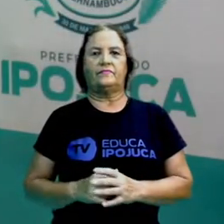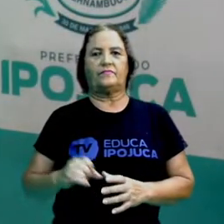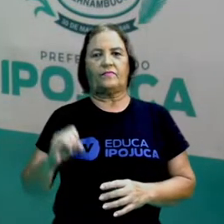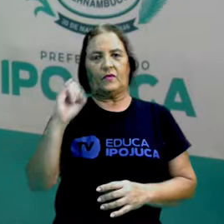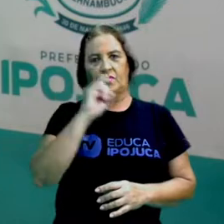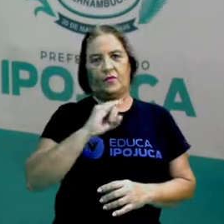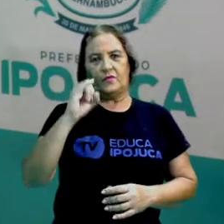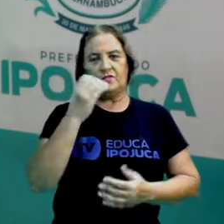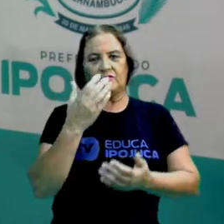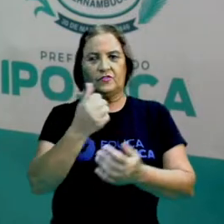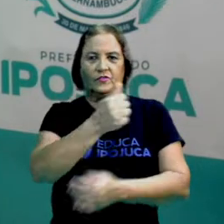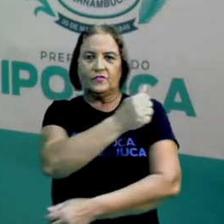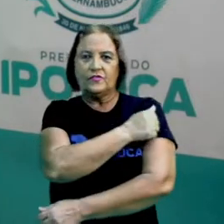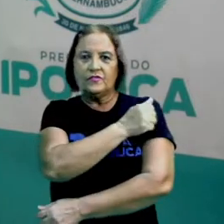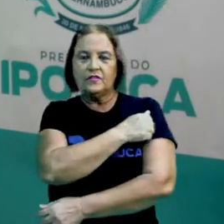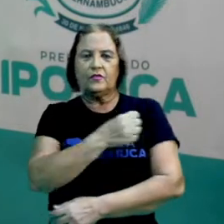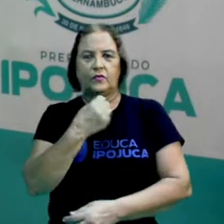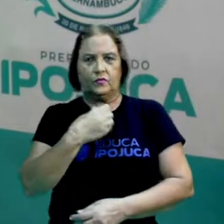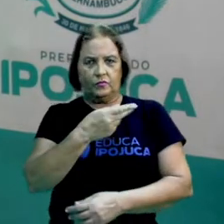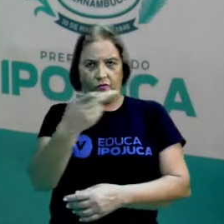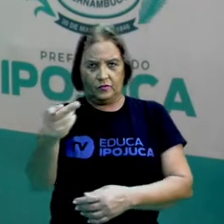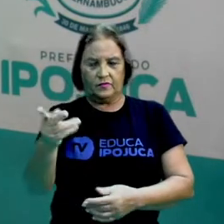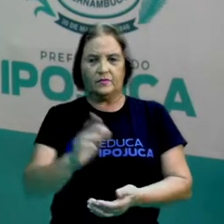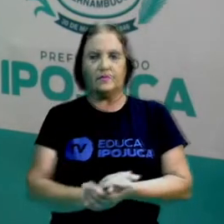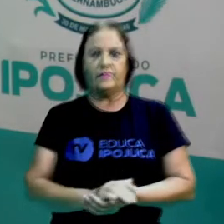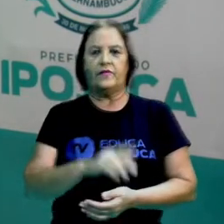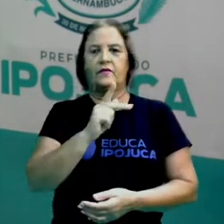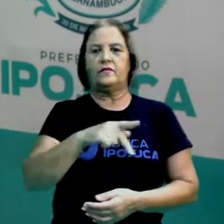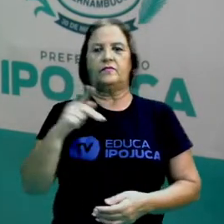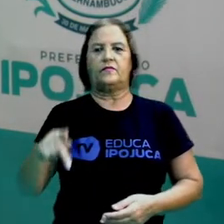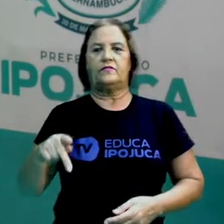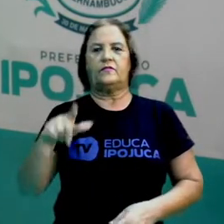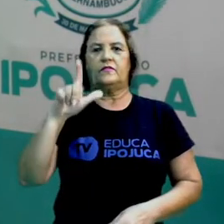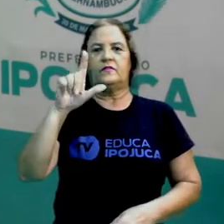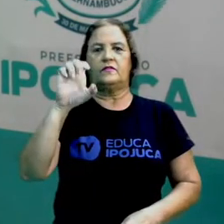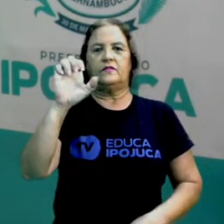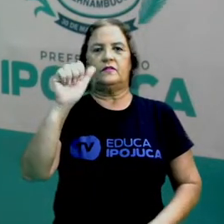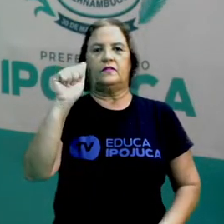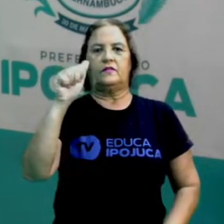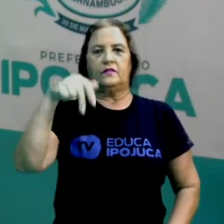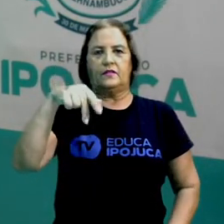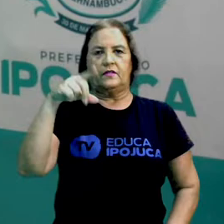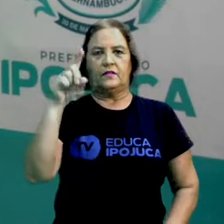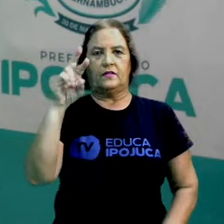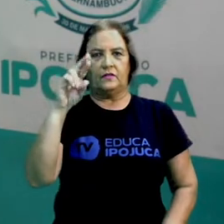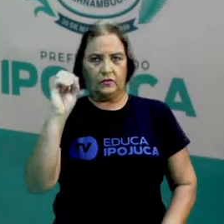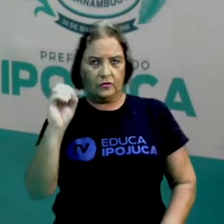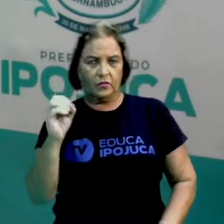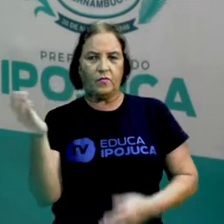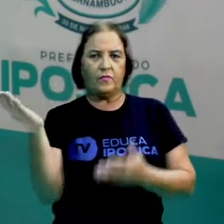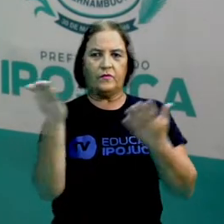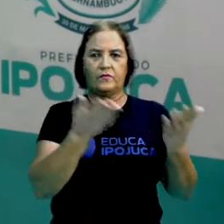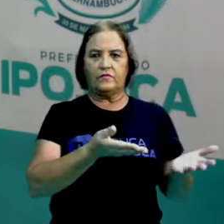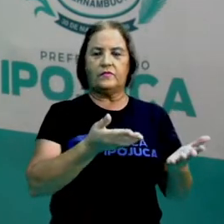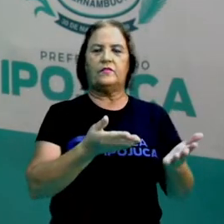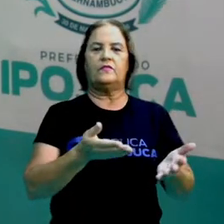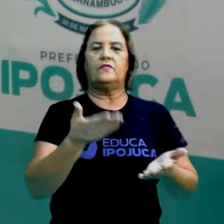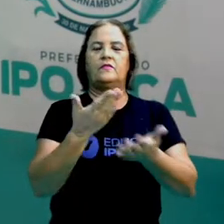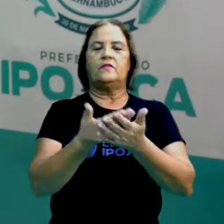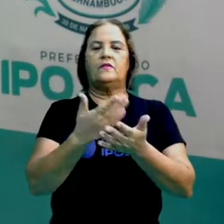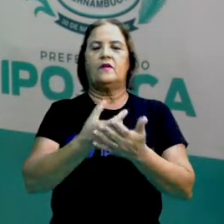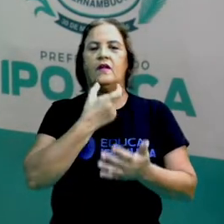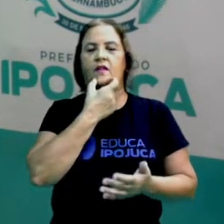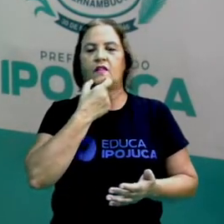oi hello still dance como vocês estão aqui é o tintas Leandro e sejam bem-vindos a mais uma aula de língua